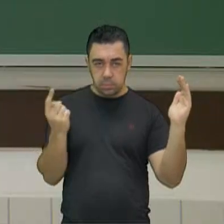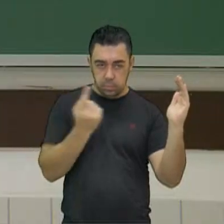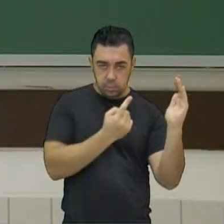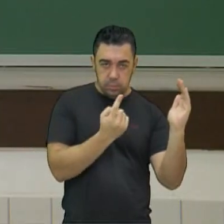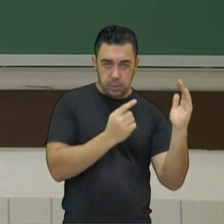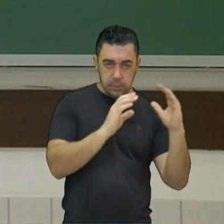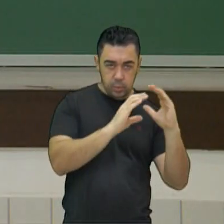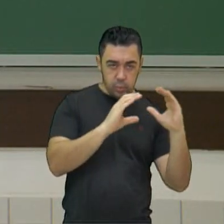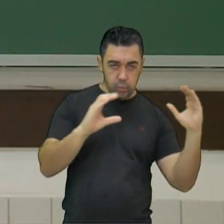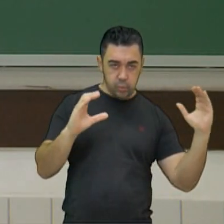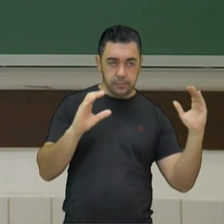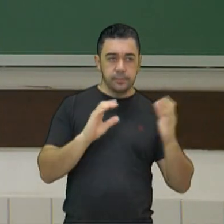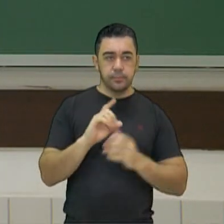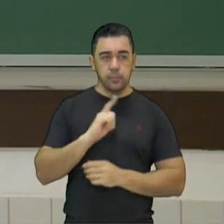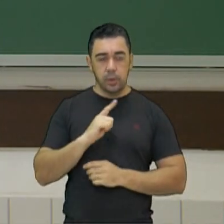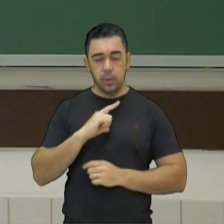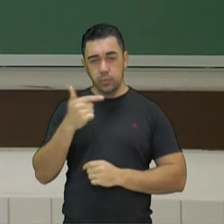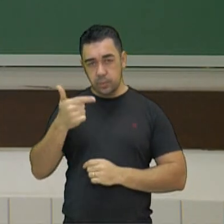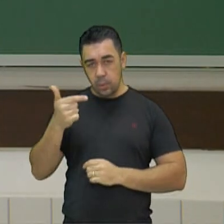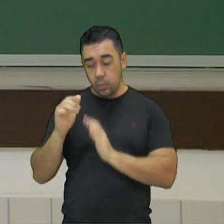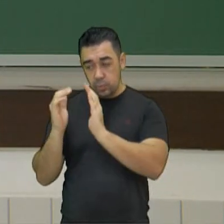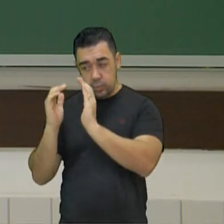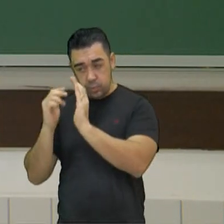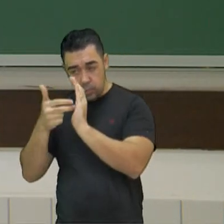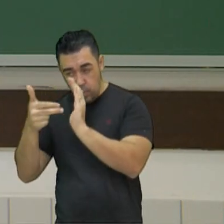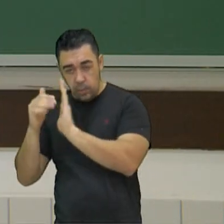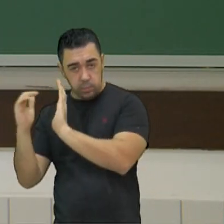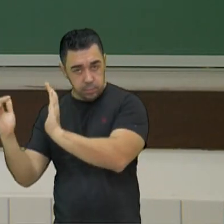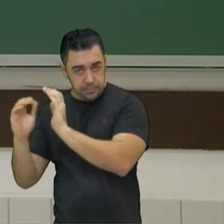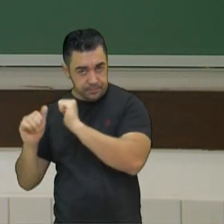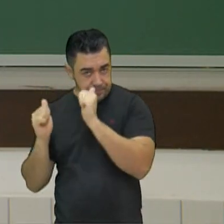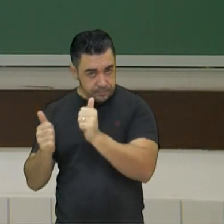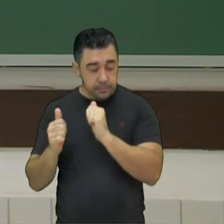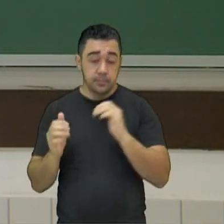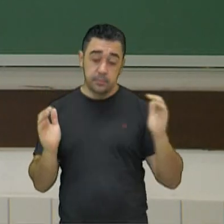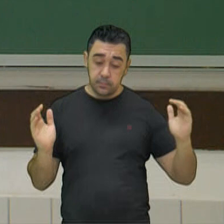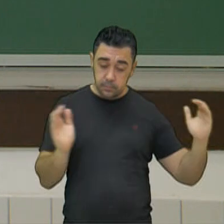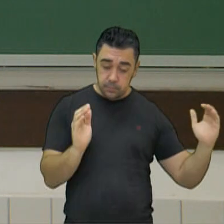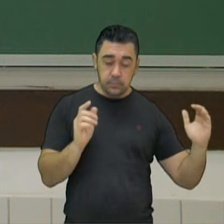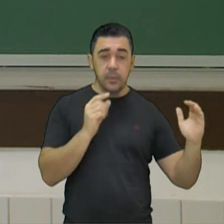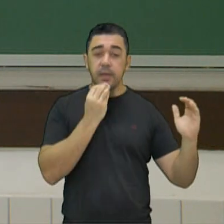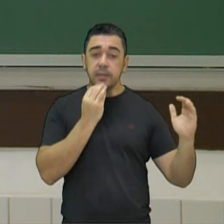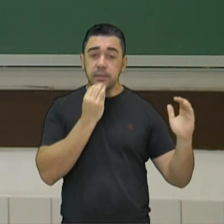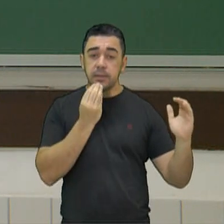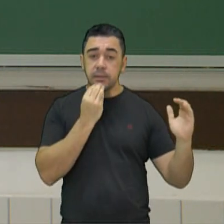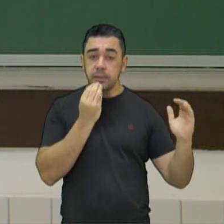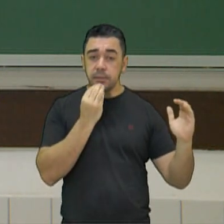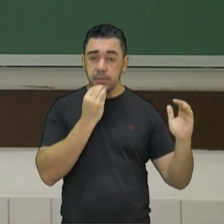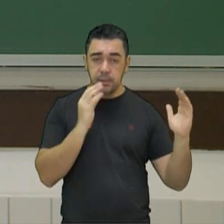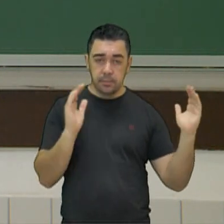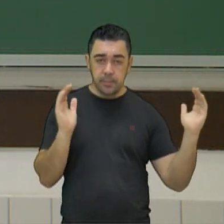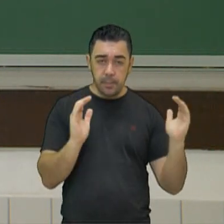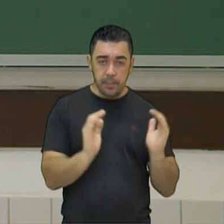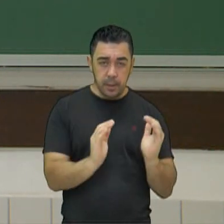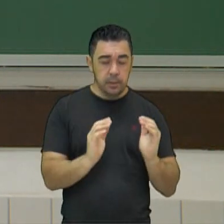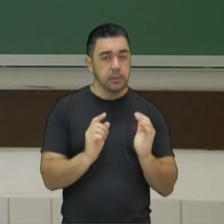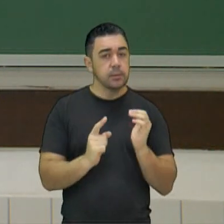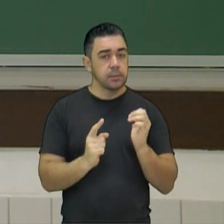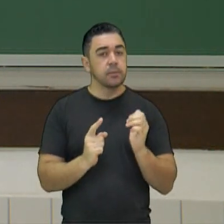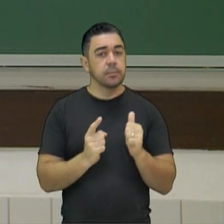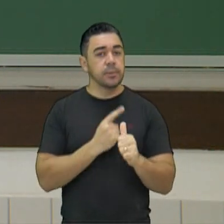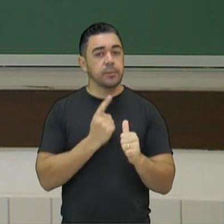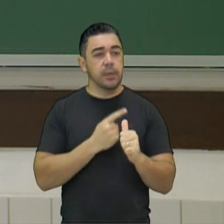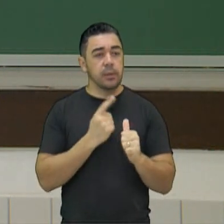do igual, o segundo membro é o que vem depois do igual. Então, eu vou tentar escrever de forma mais simples aqui esse primeiro